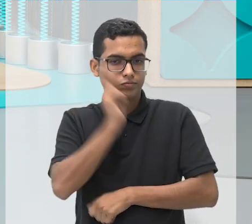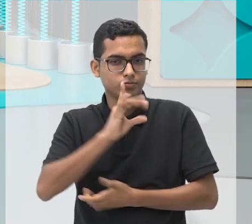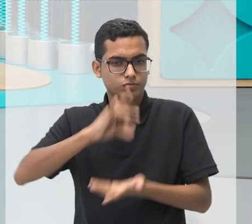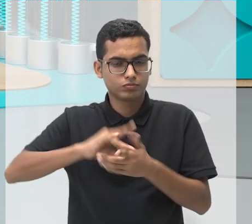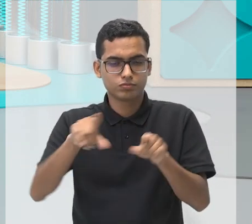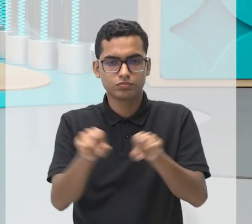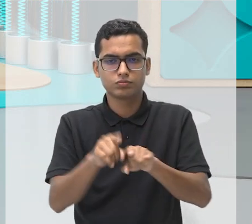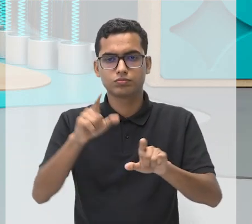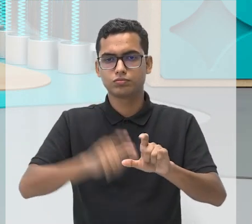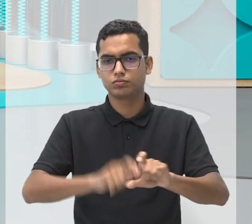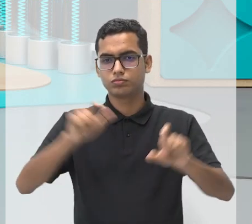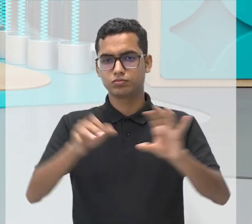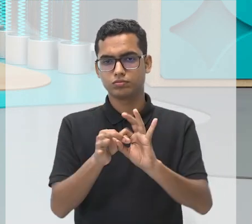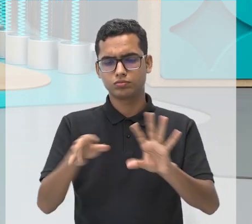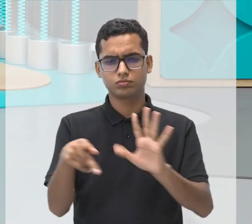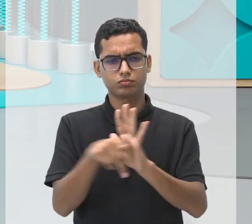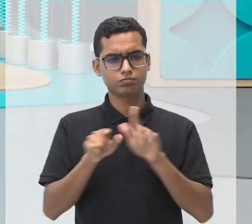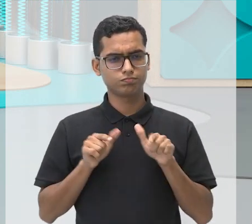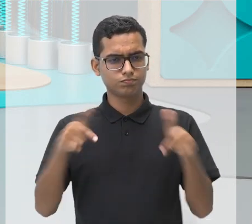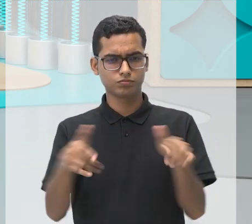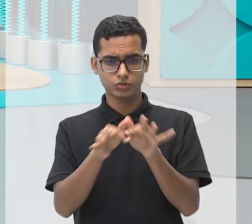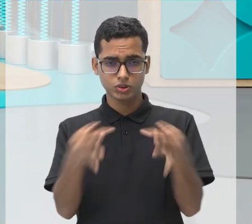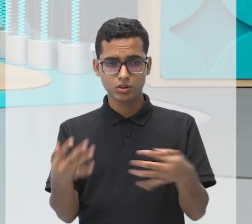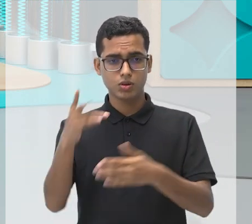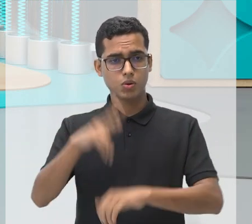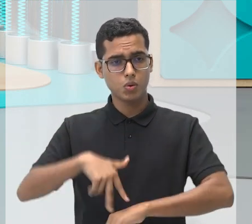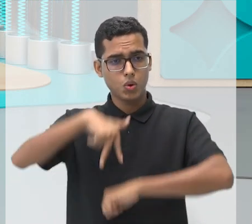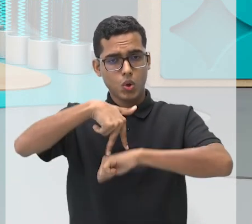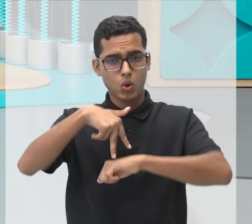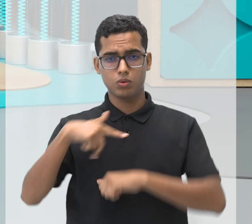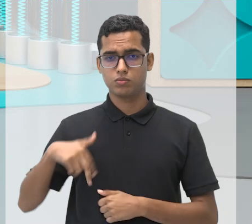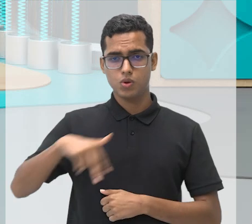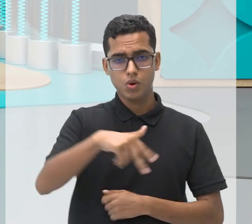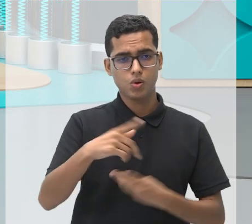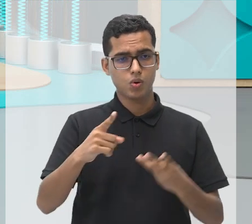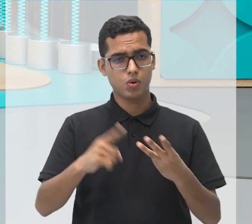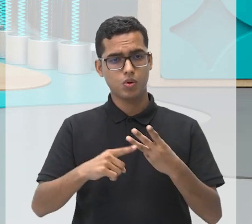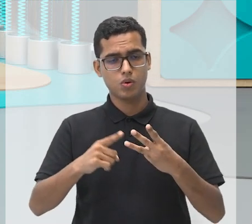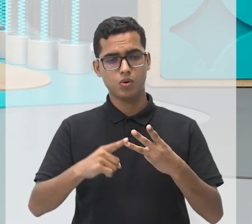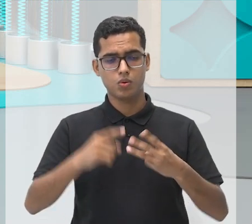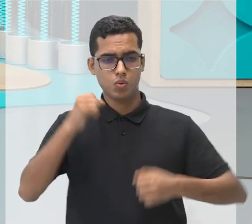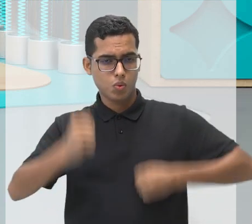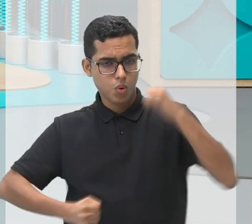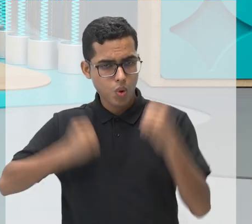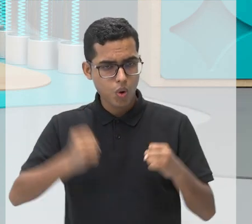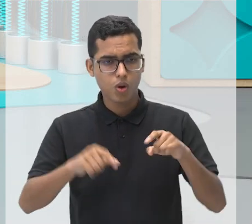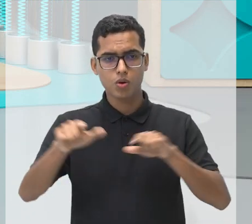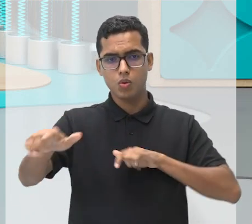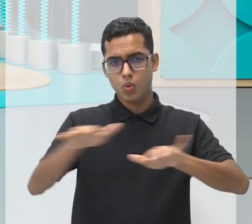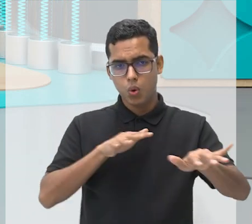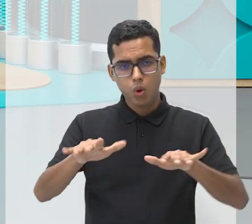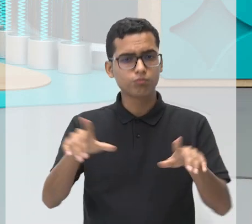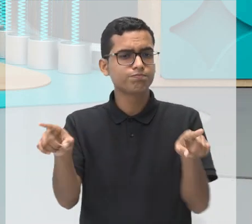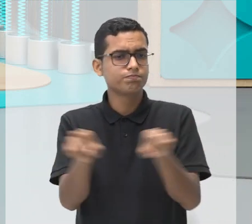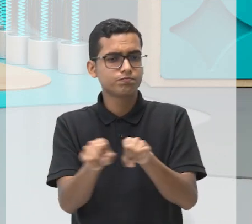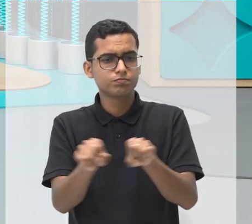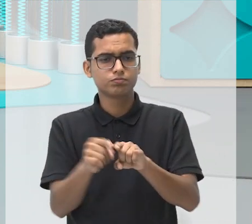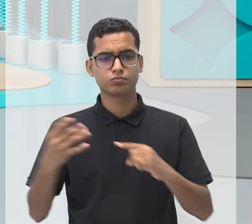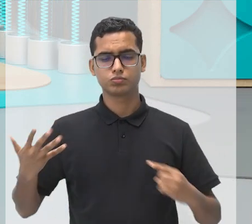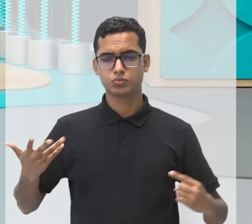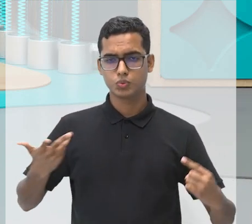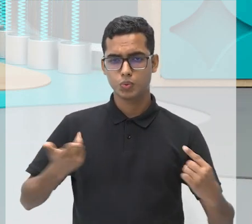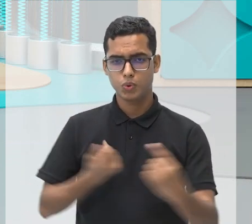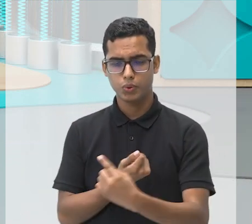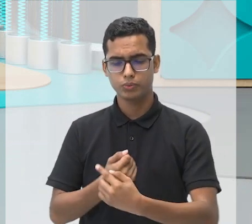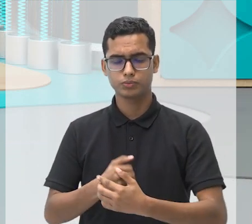a independência em atitudes simples, como essa de ficar em pé, andar, correr, movimentar,